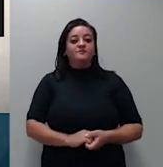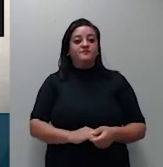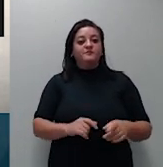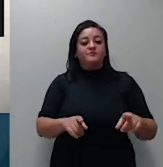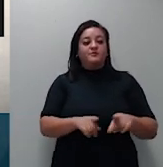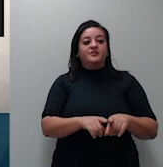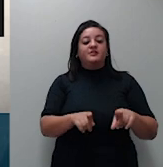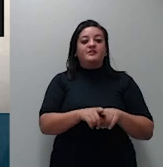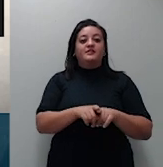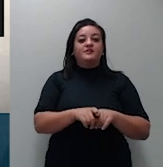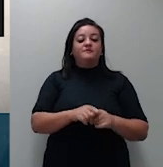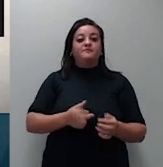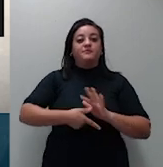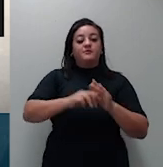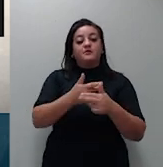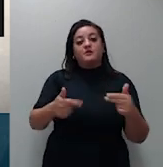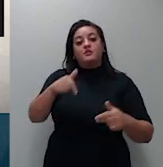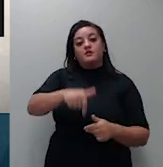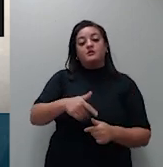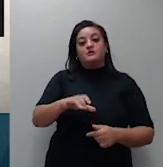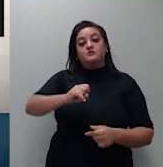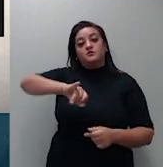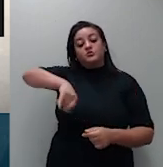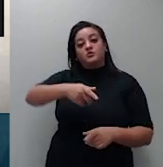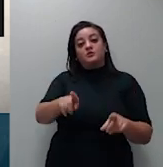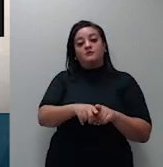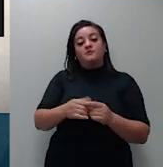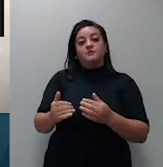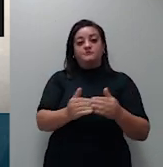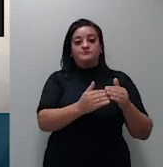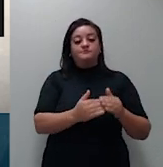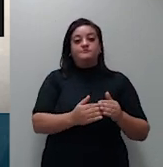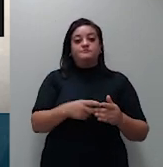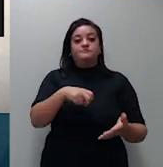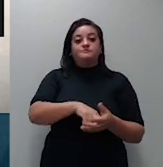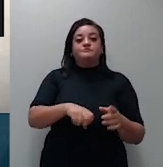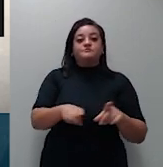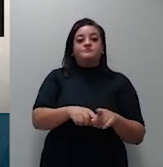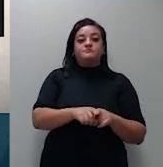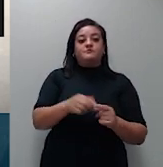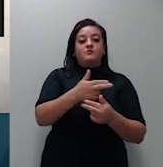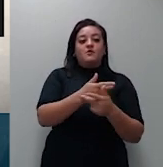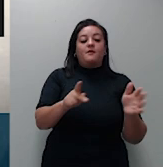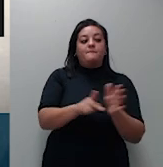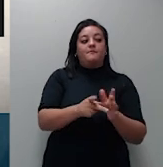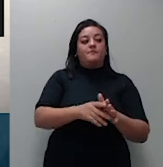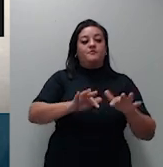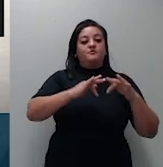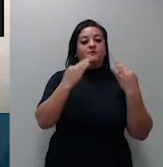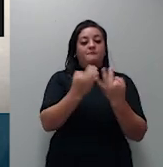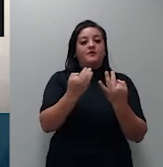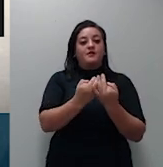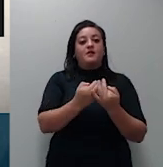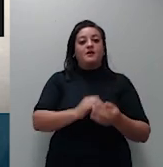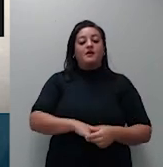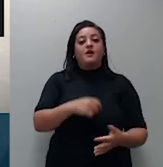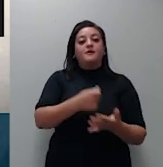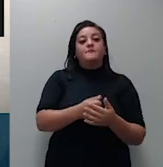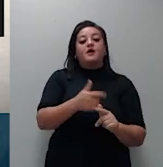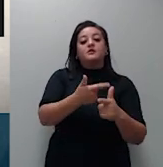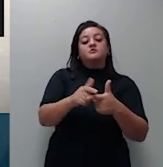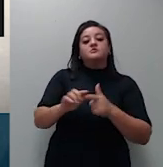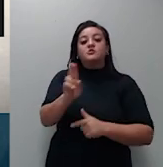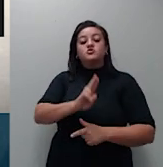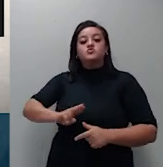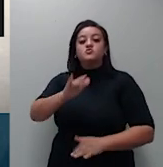Presidente desta casa segundo a qual a impenhorabilidade do bem de família aplica-se a situações de uso regulado